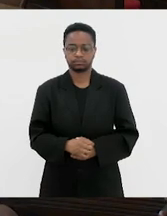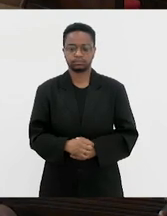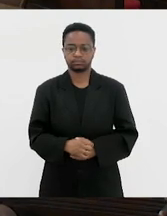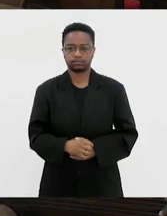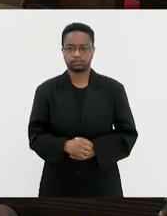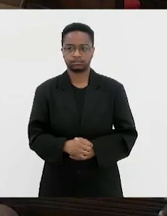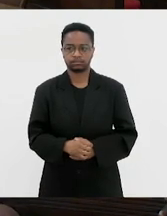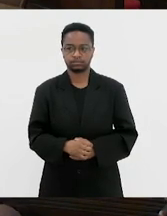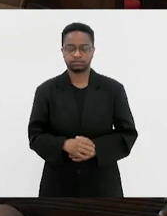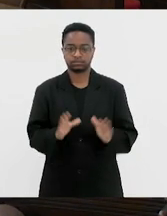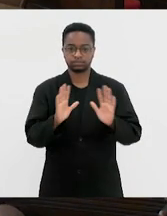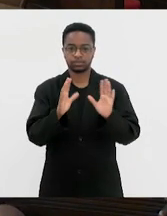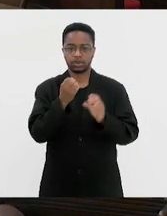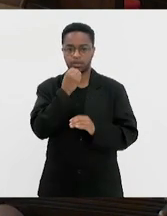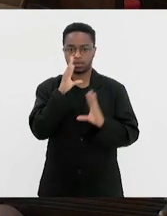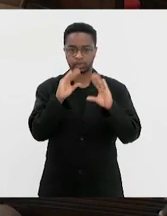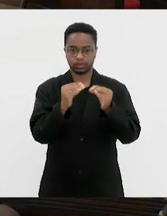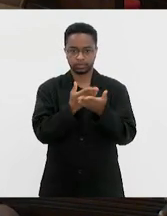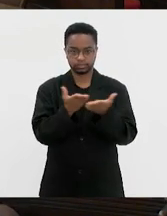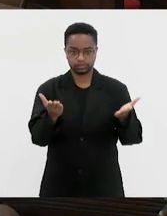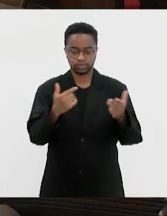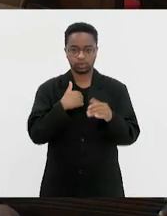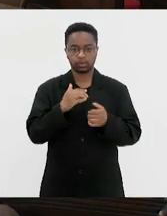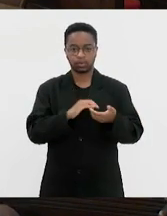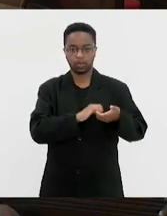Boa noite a todos, cumprimentando